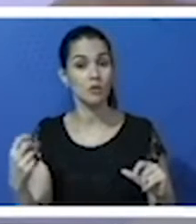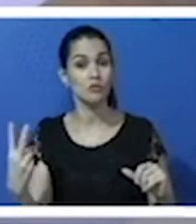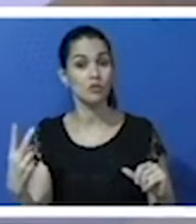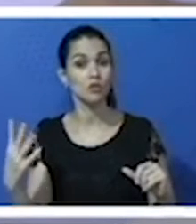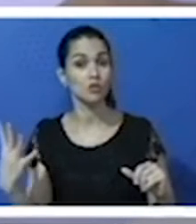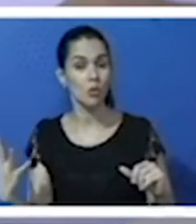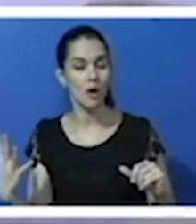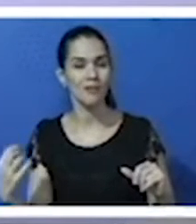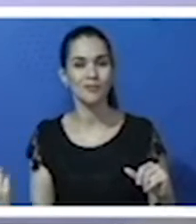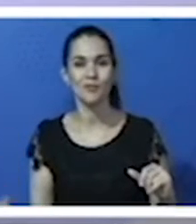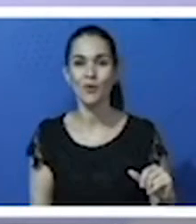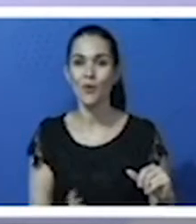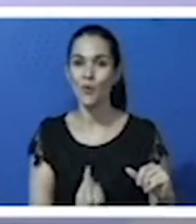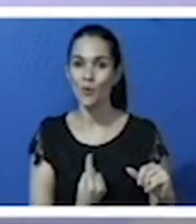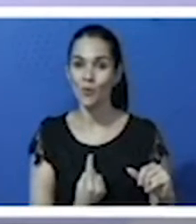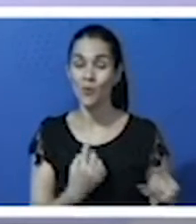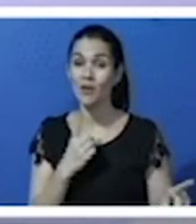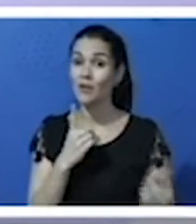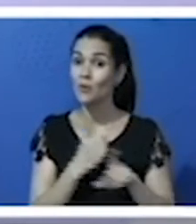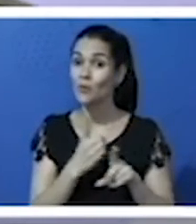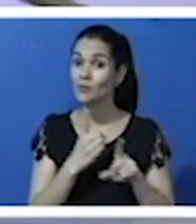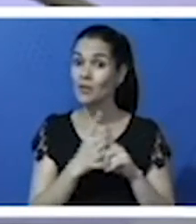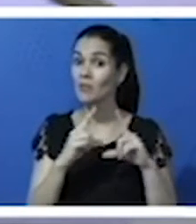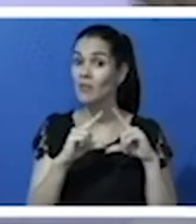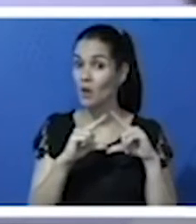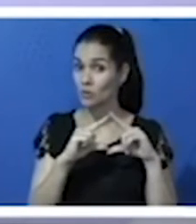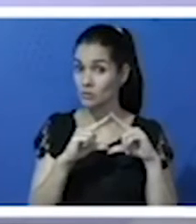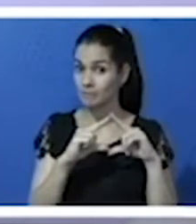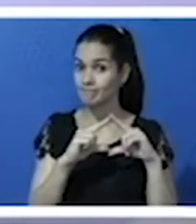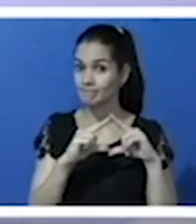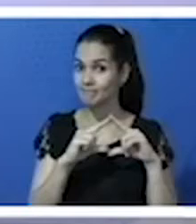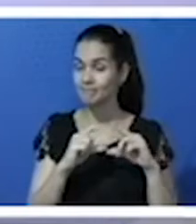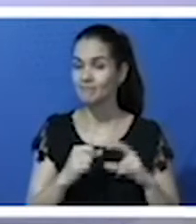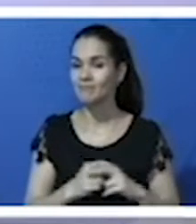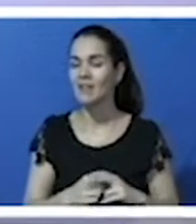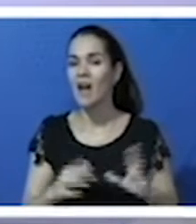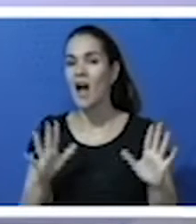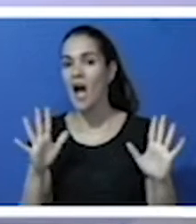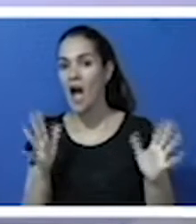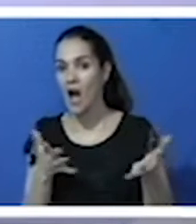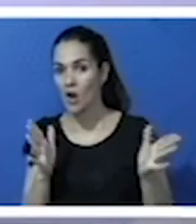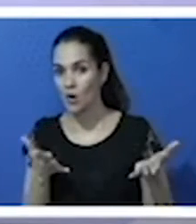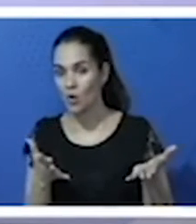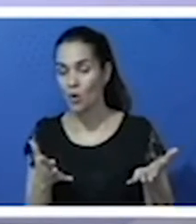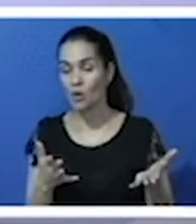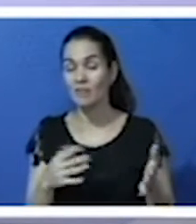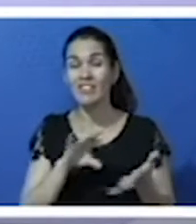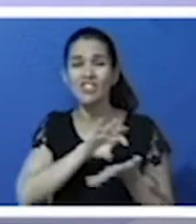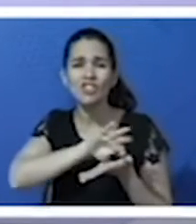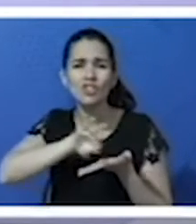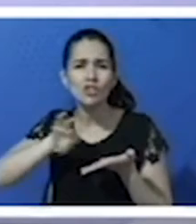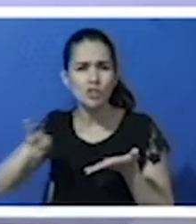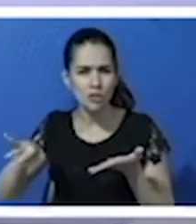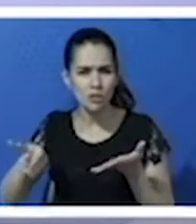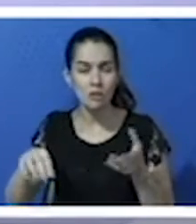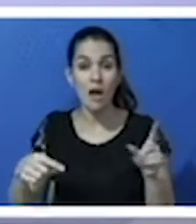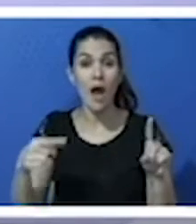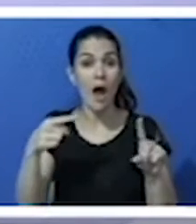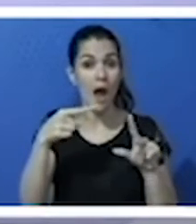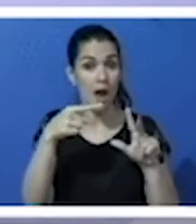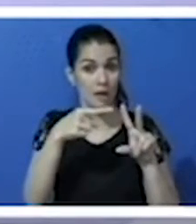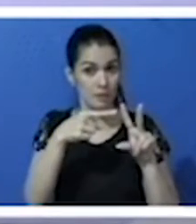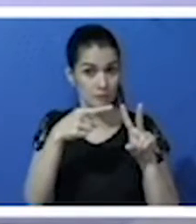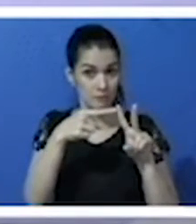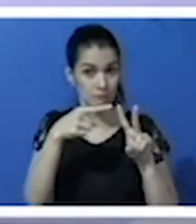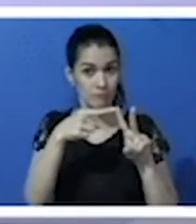24 vai dar 1. Encontramos o valor de delta. Agora, extraímos raiz quadrada de delta, né? Raiz